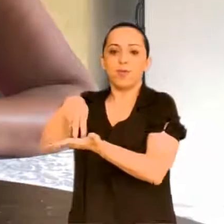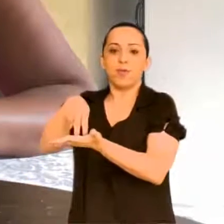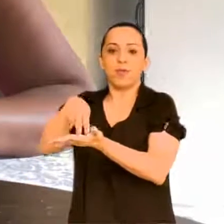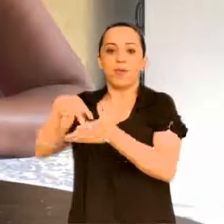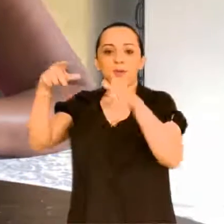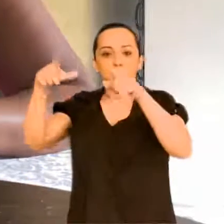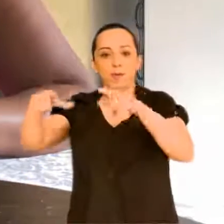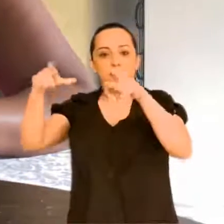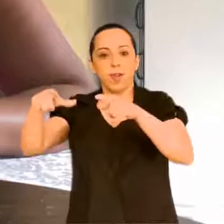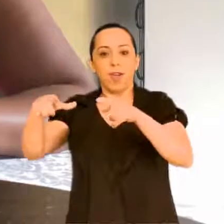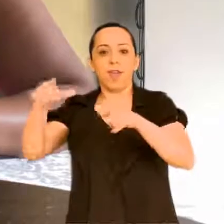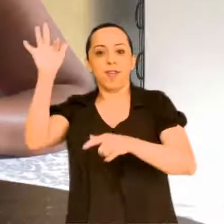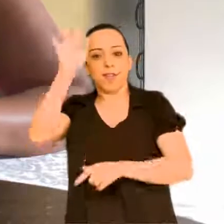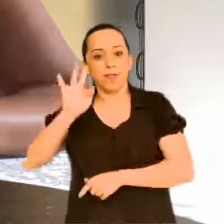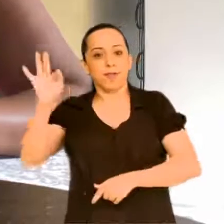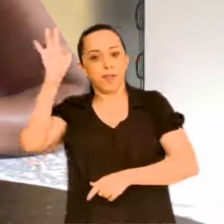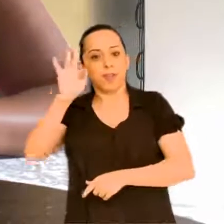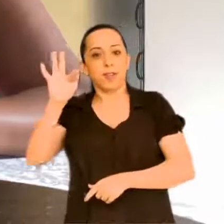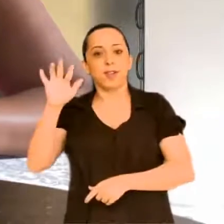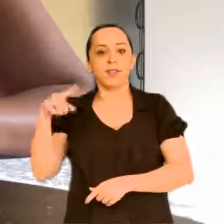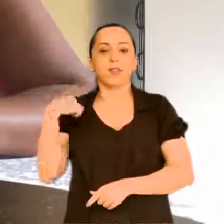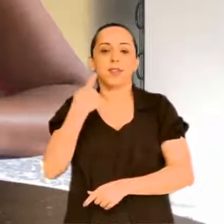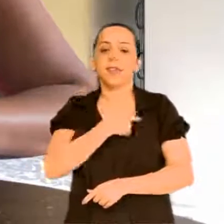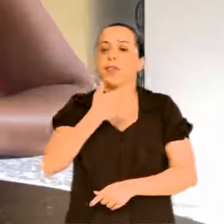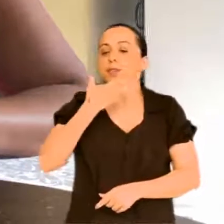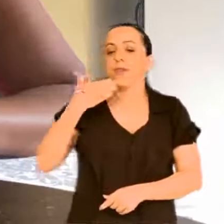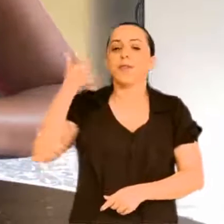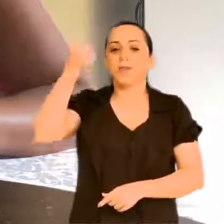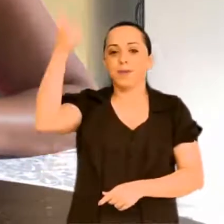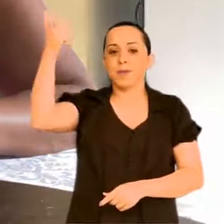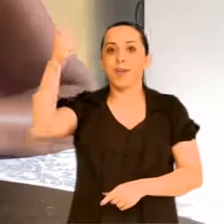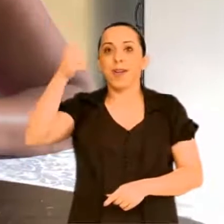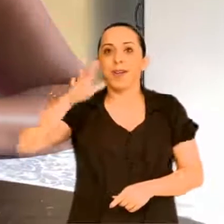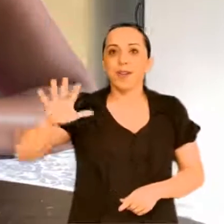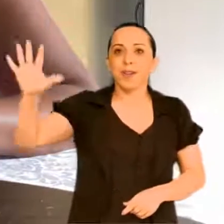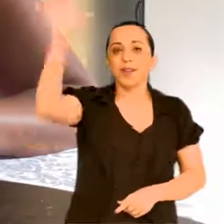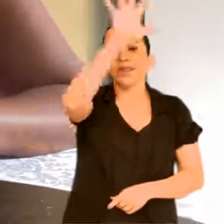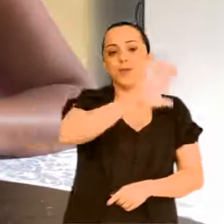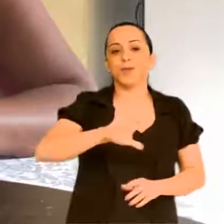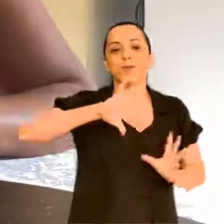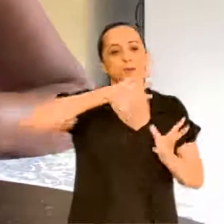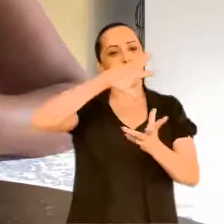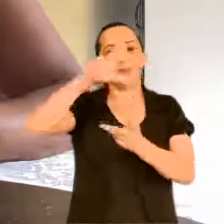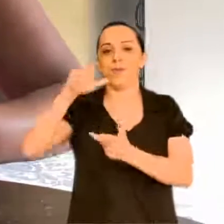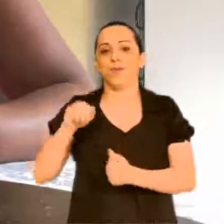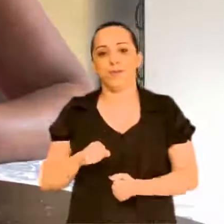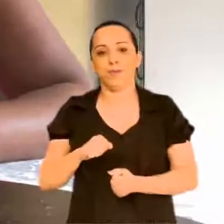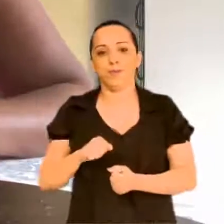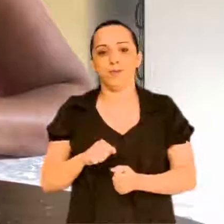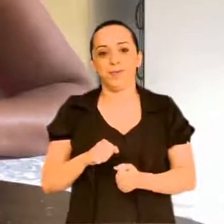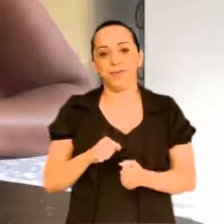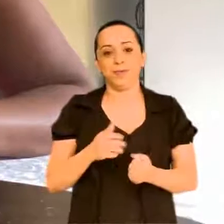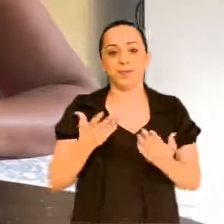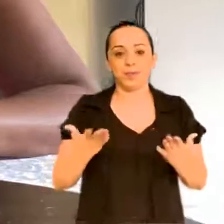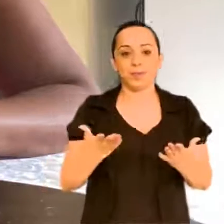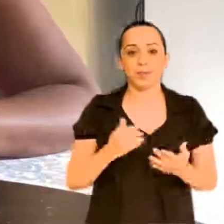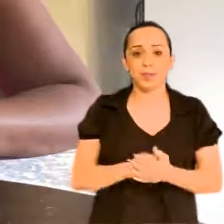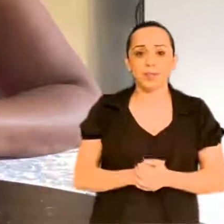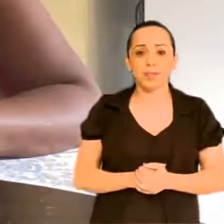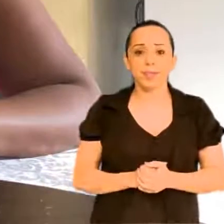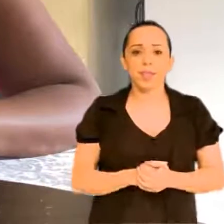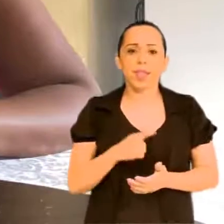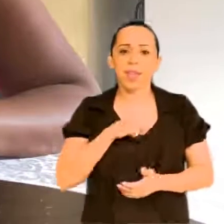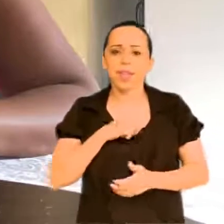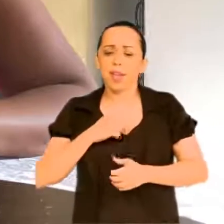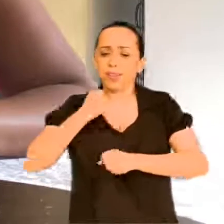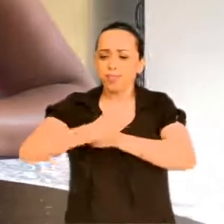desejo de ocupar o seu verdadeiro espaço nas universidades federais do nosso país, que são as melhores do mundo, com